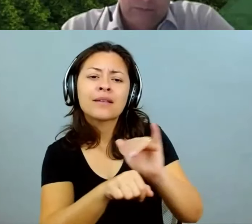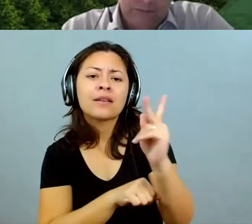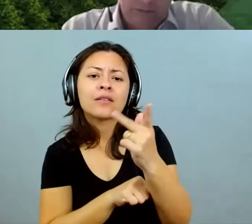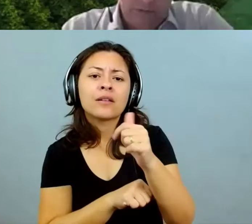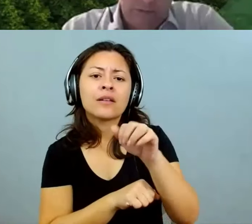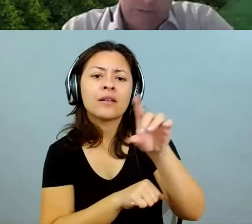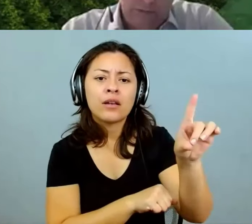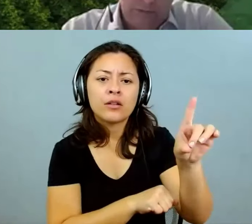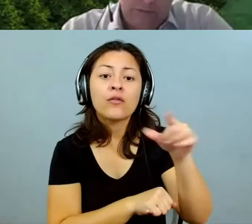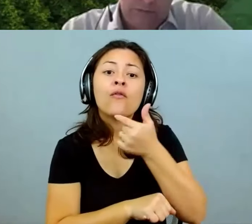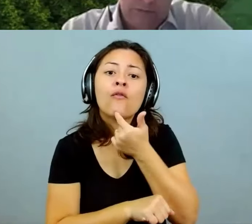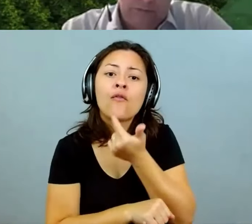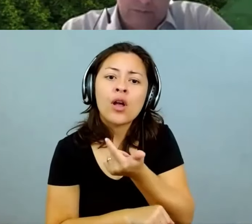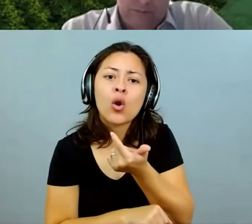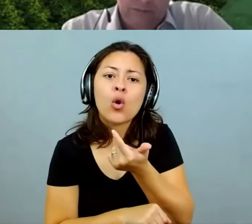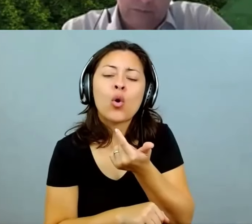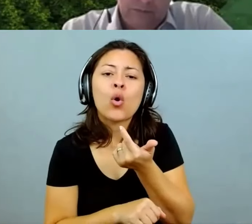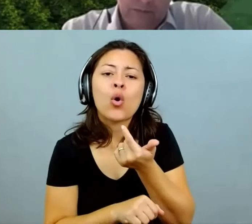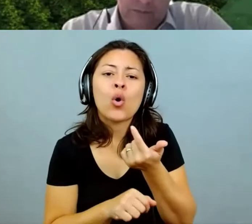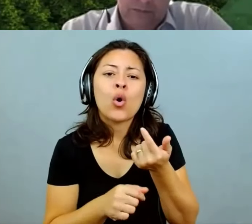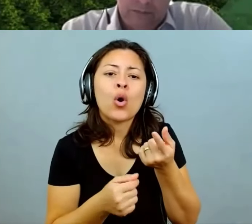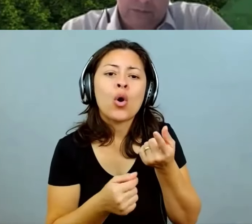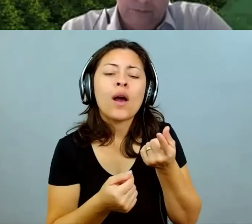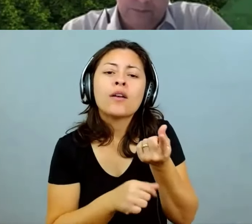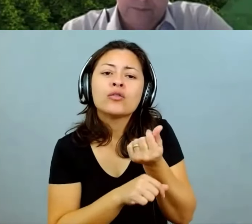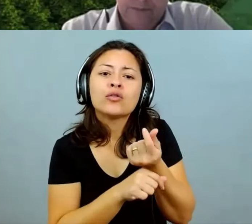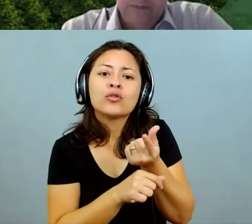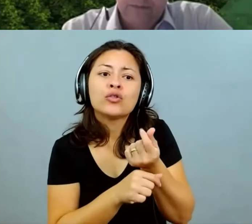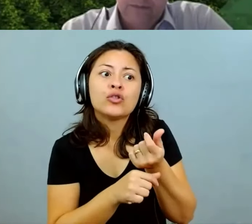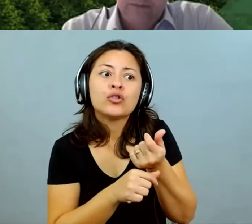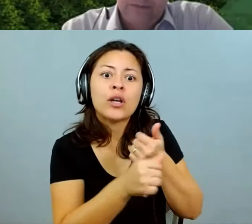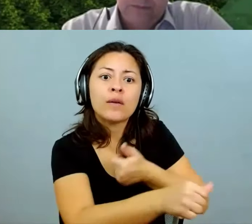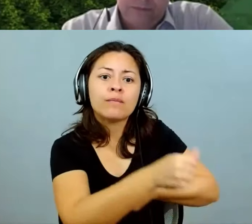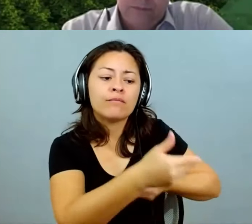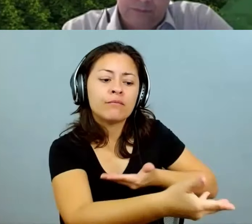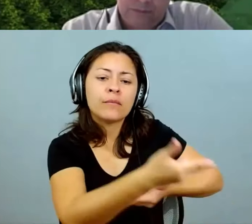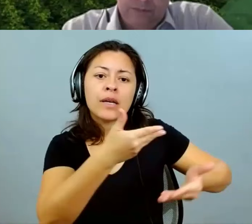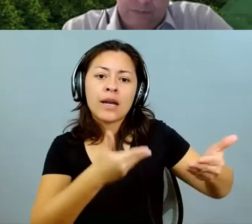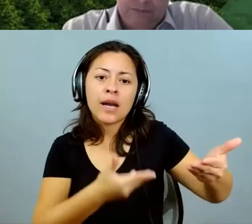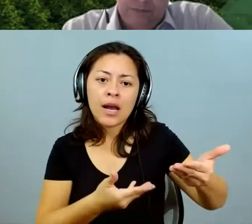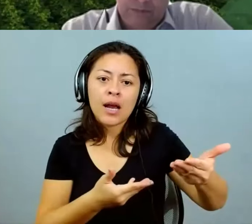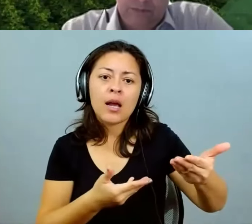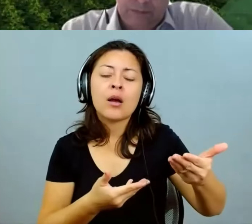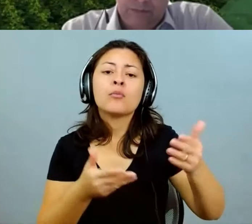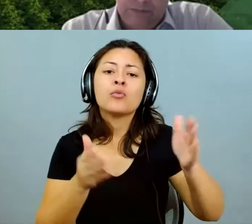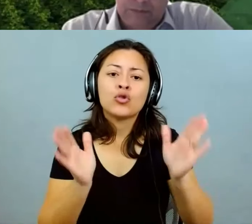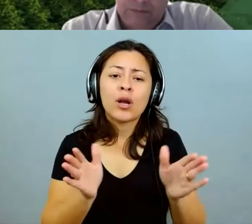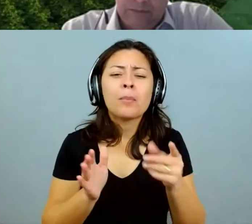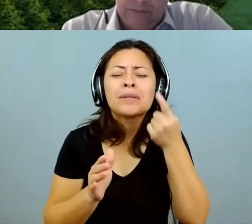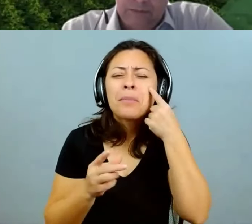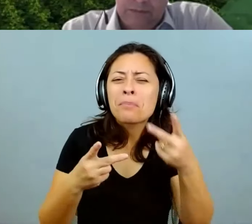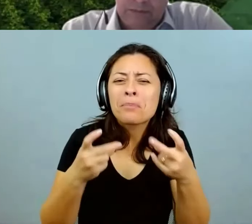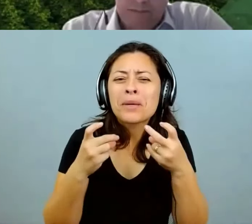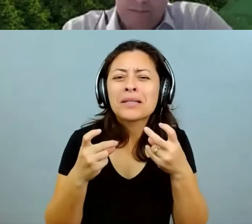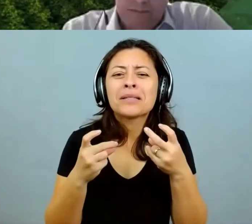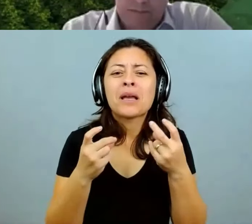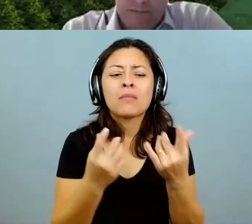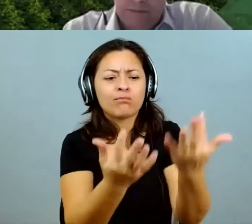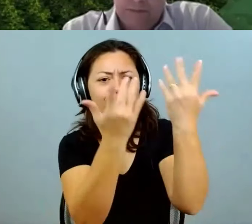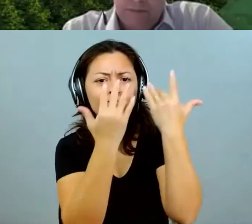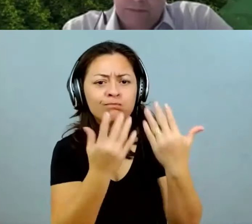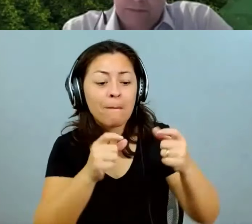questão eh do câmbio que a companhia já avançou um pouco a fix ação mas a gente vê ali que na cultura do milho e na cultura do algodão